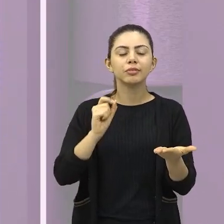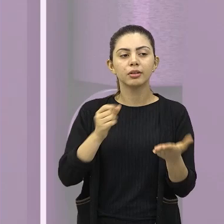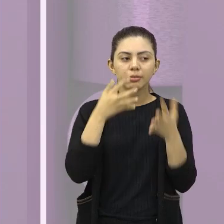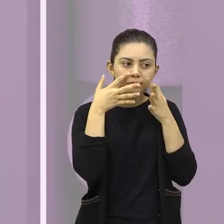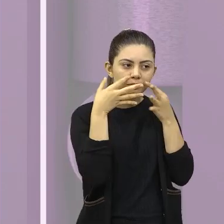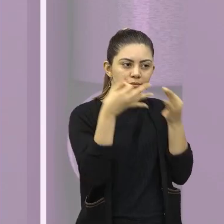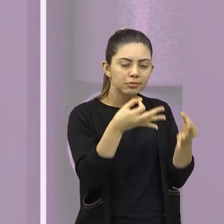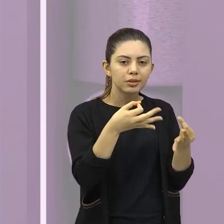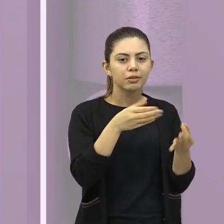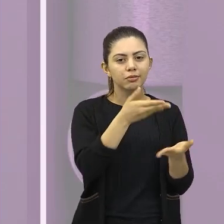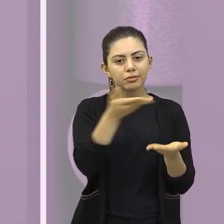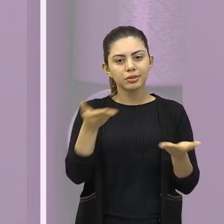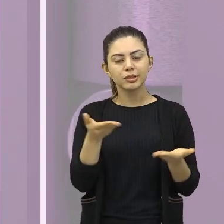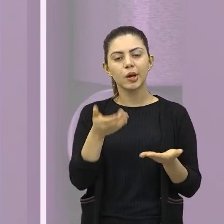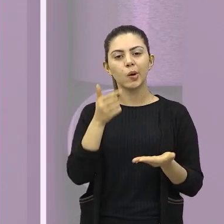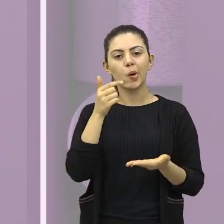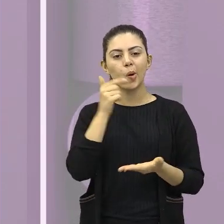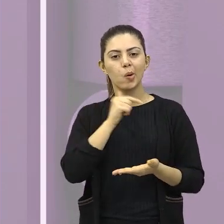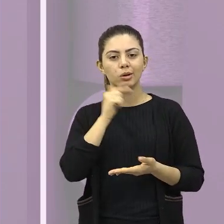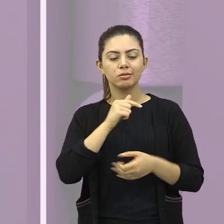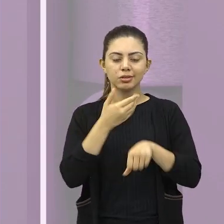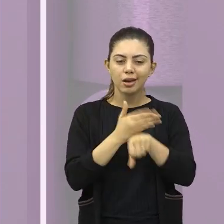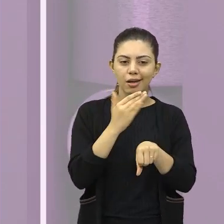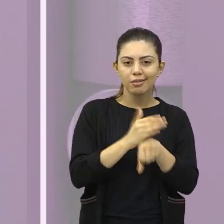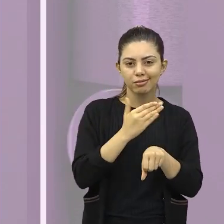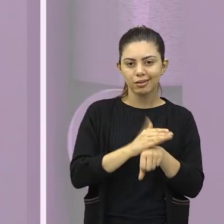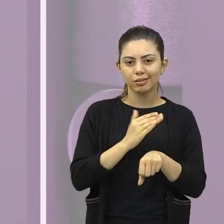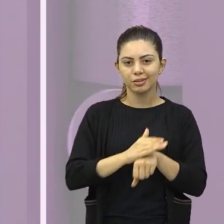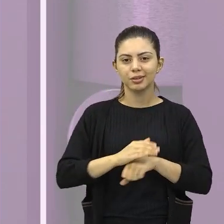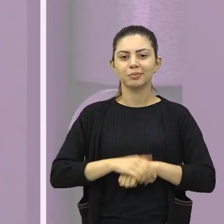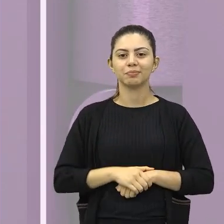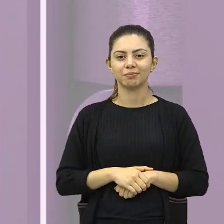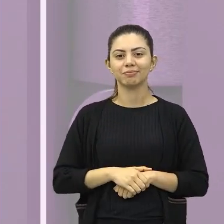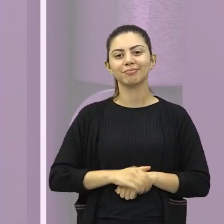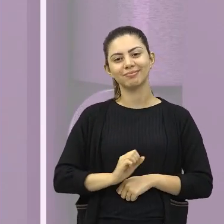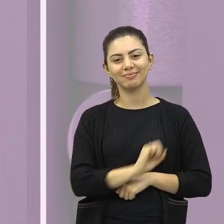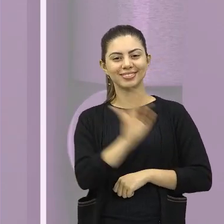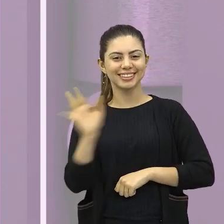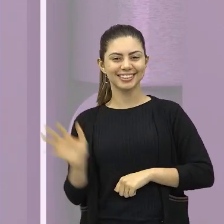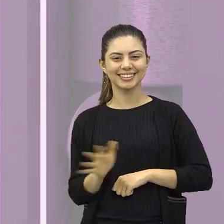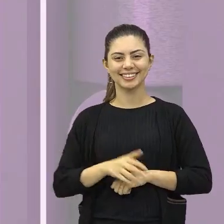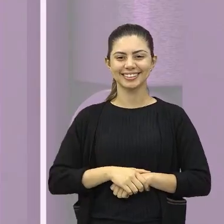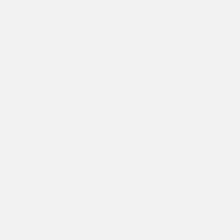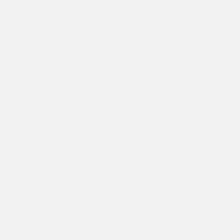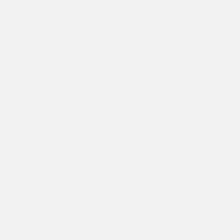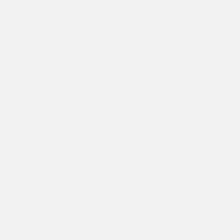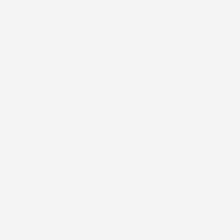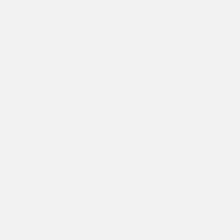atenção, que você aproveite o tempinho aí para praticar mais um pouco. E até o próximo encontro.